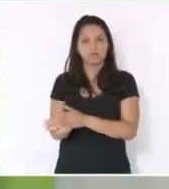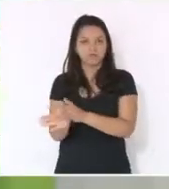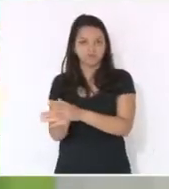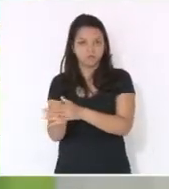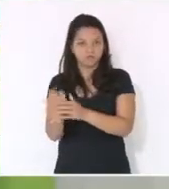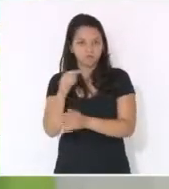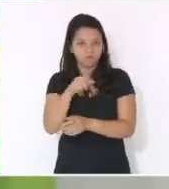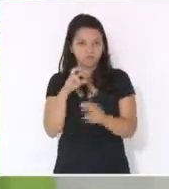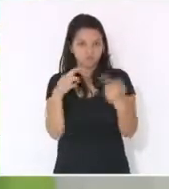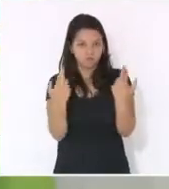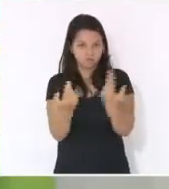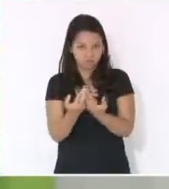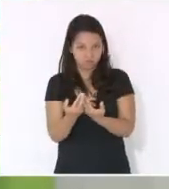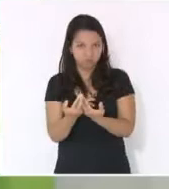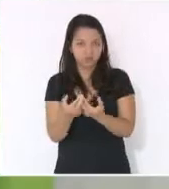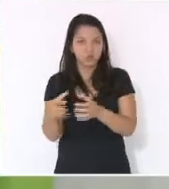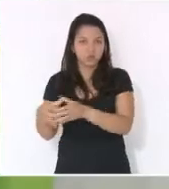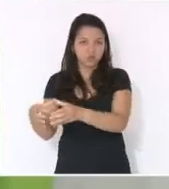setor das tradings